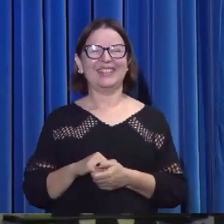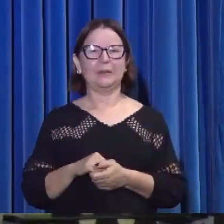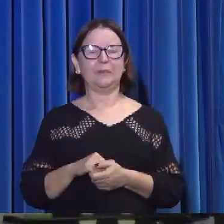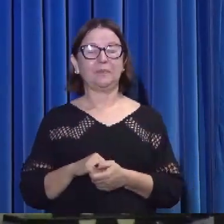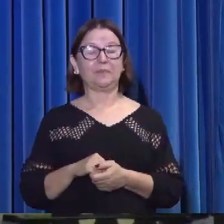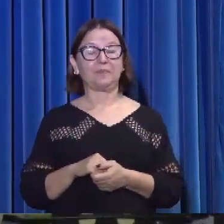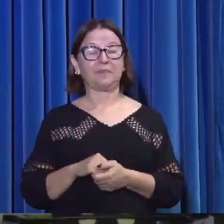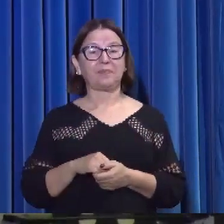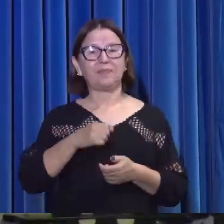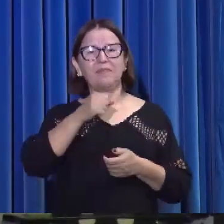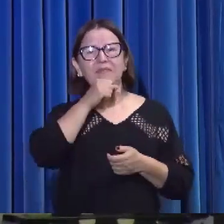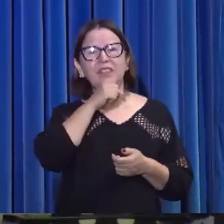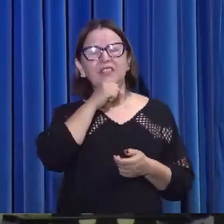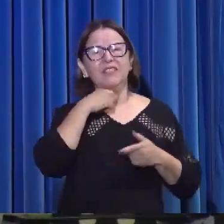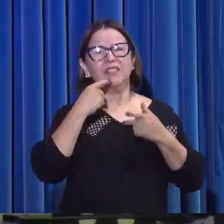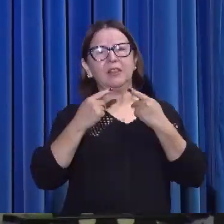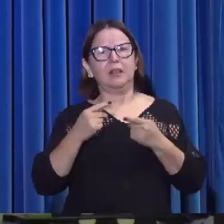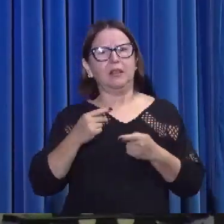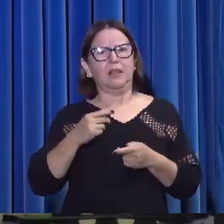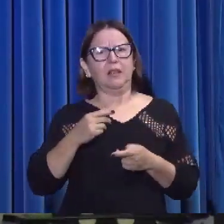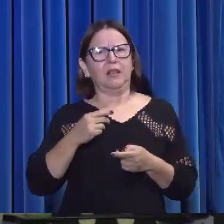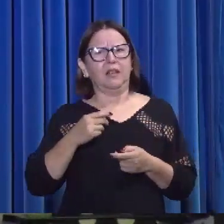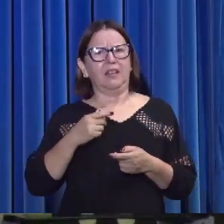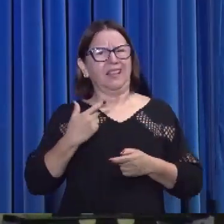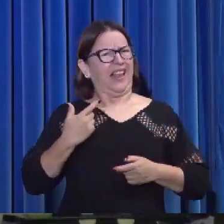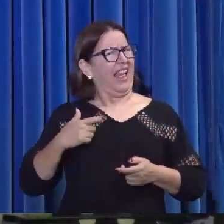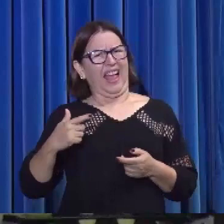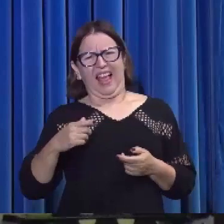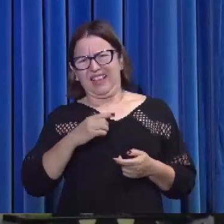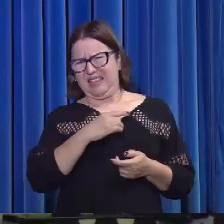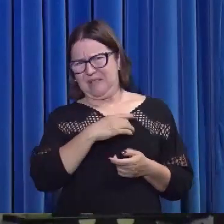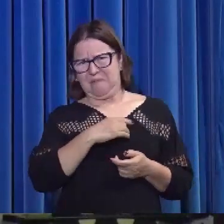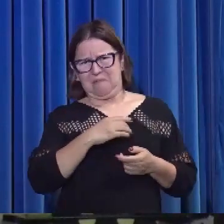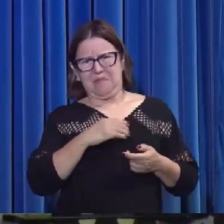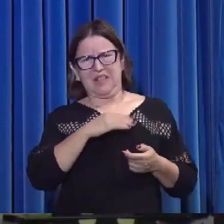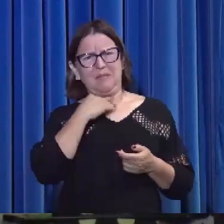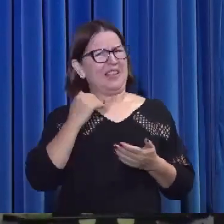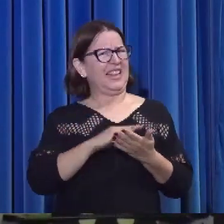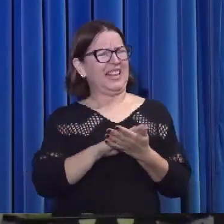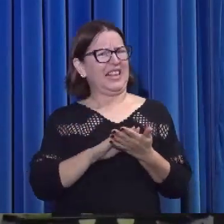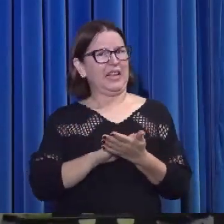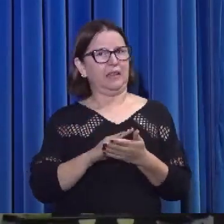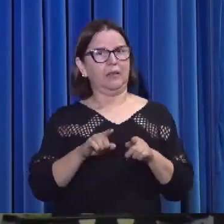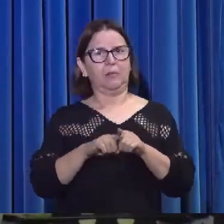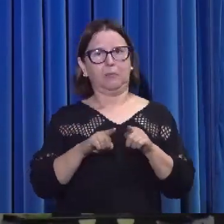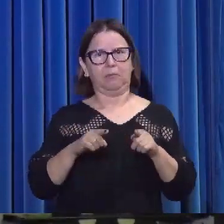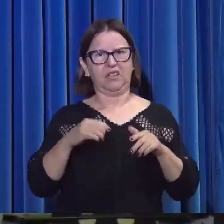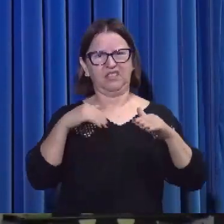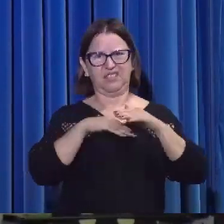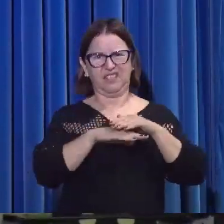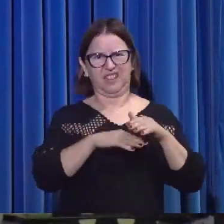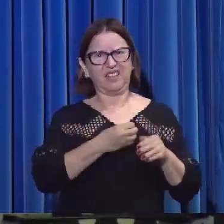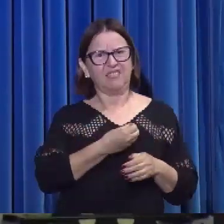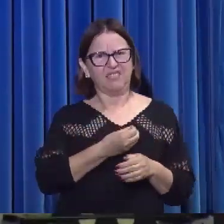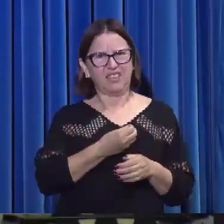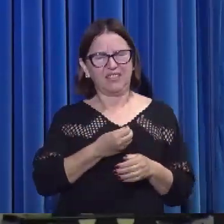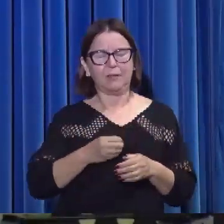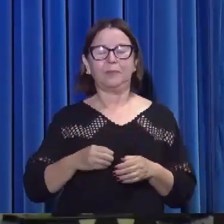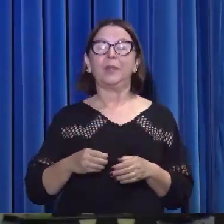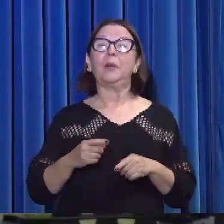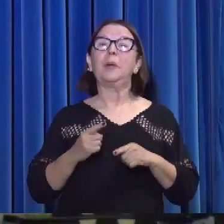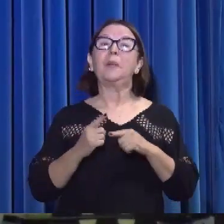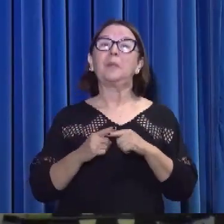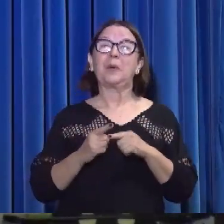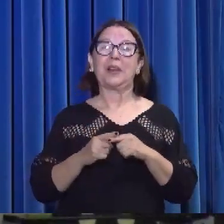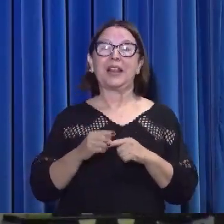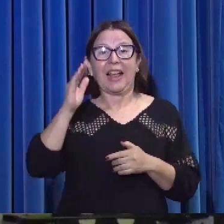E ela falou: eu não tenho medo de morrer, eu tenho medo de ser enterrada viva. Ela contou uns casos que